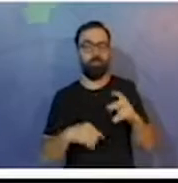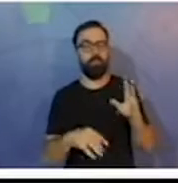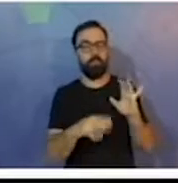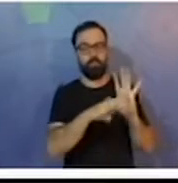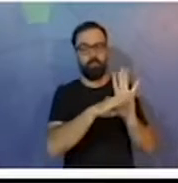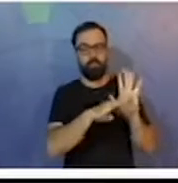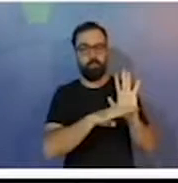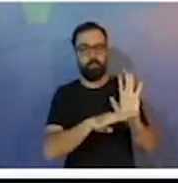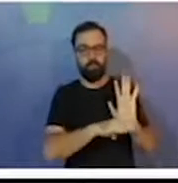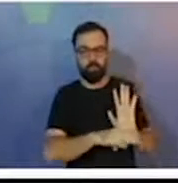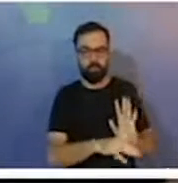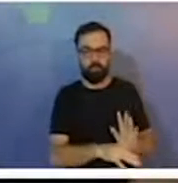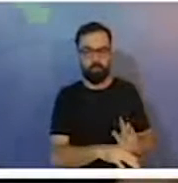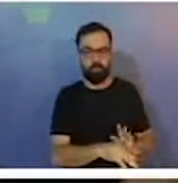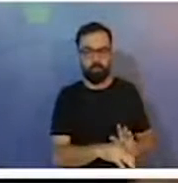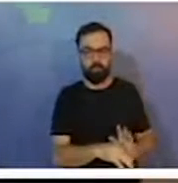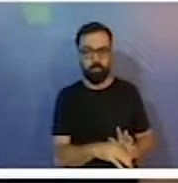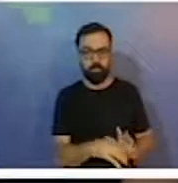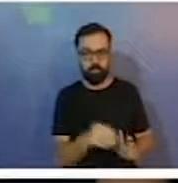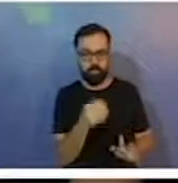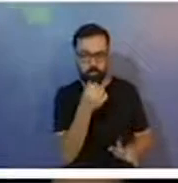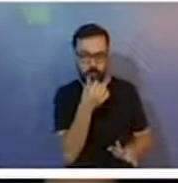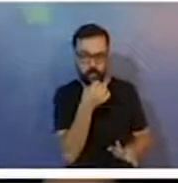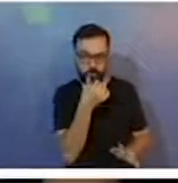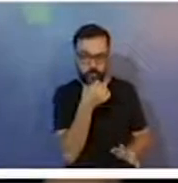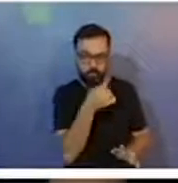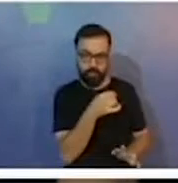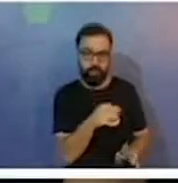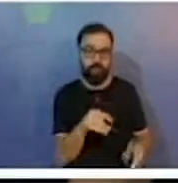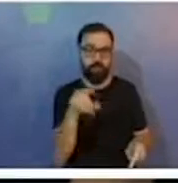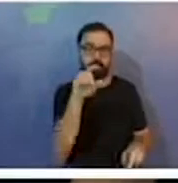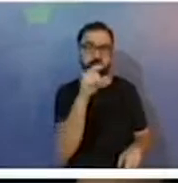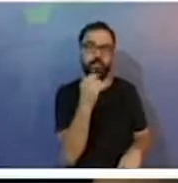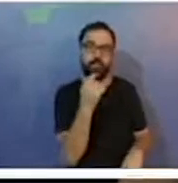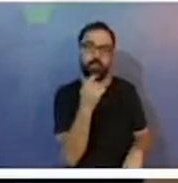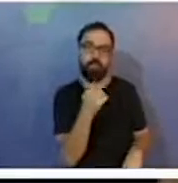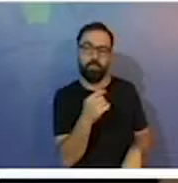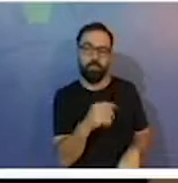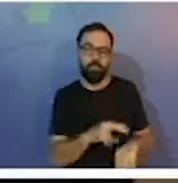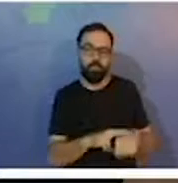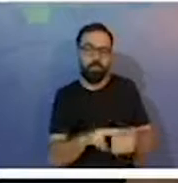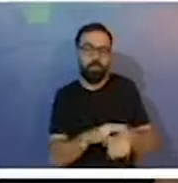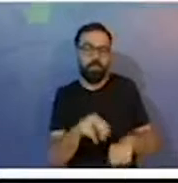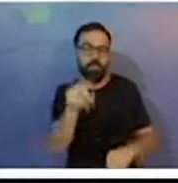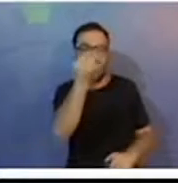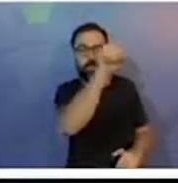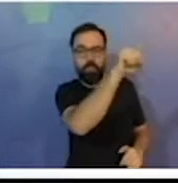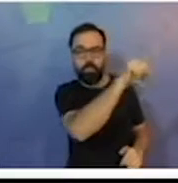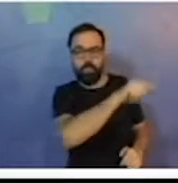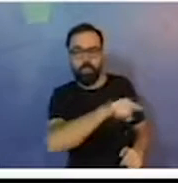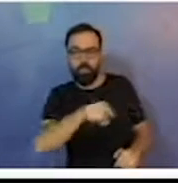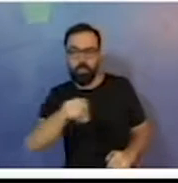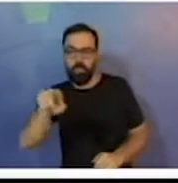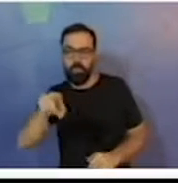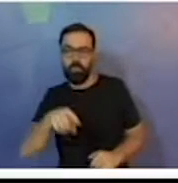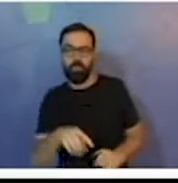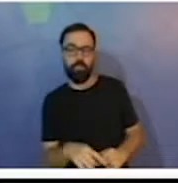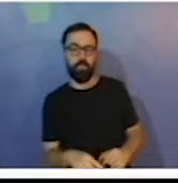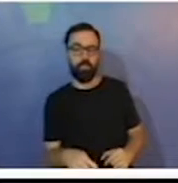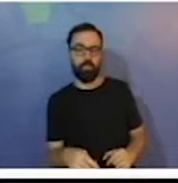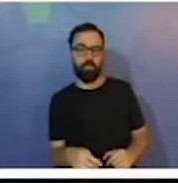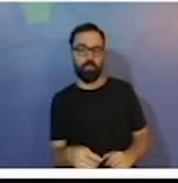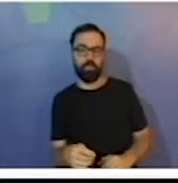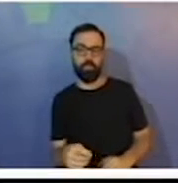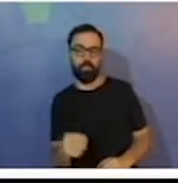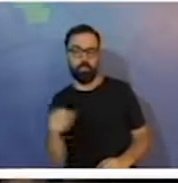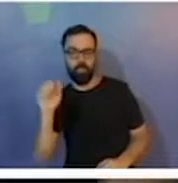podem ver tá escrito de verde e aqui ó esse tá gripadinho aqui em volta também de verde e o modo de